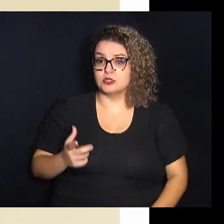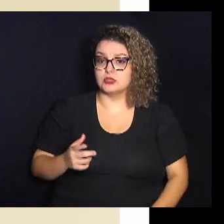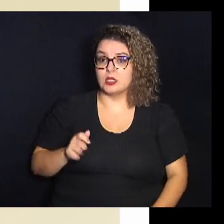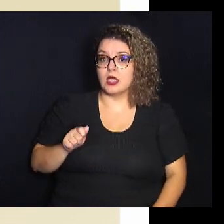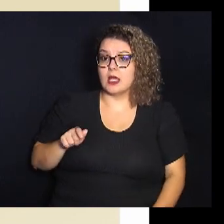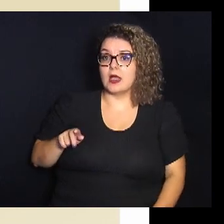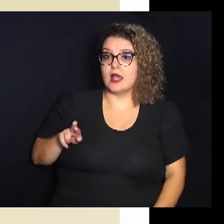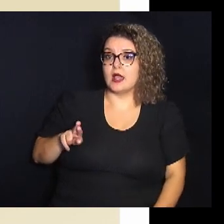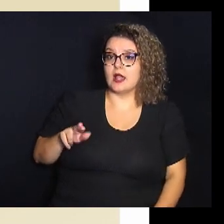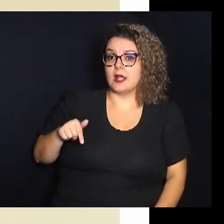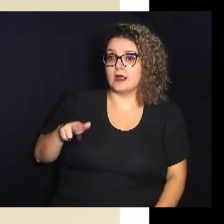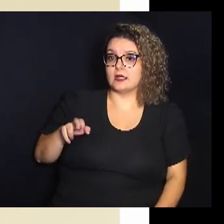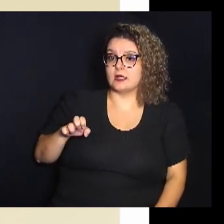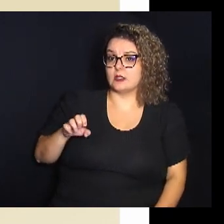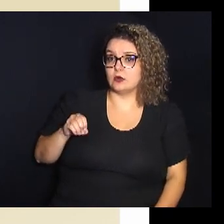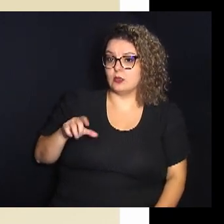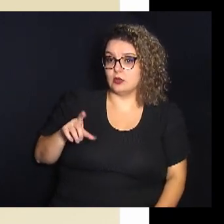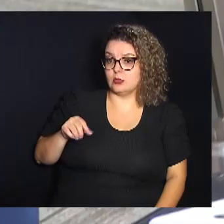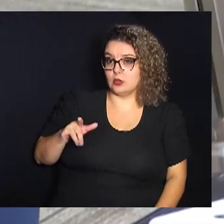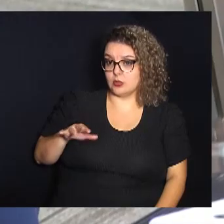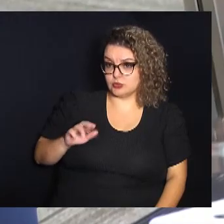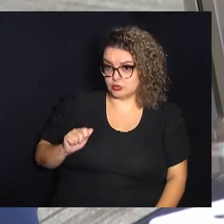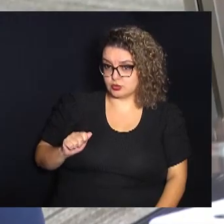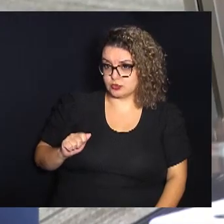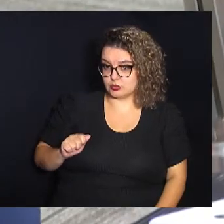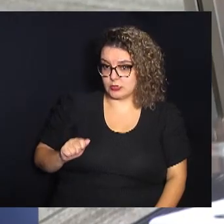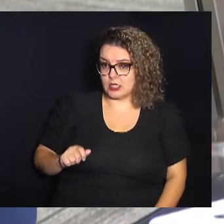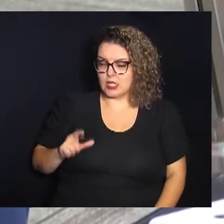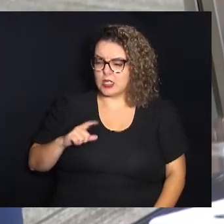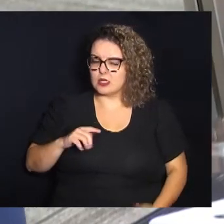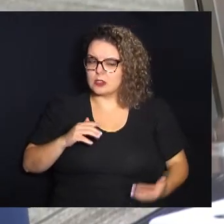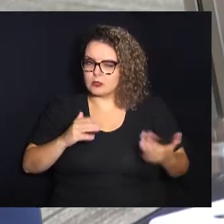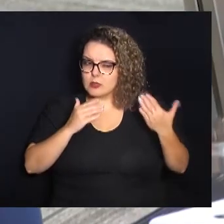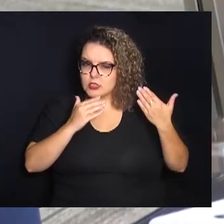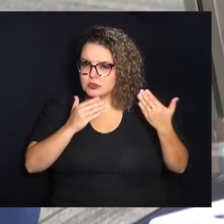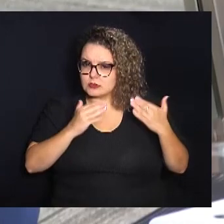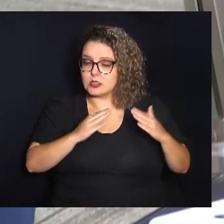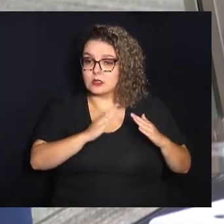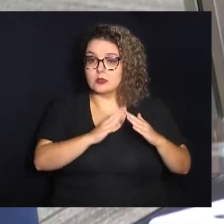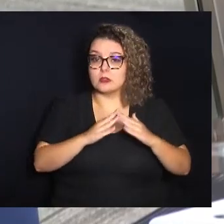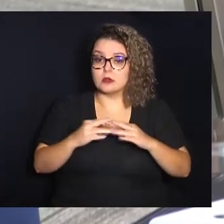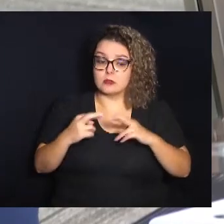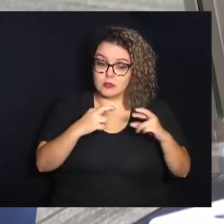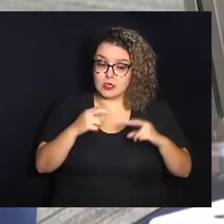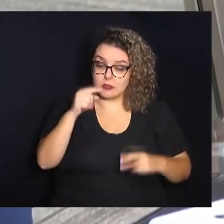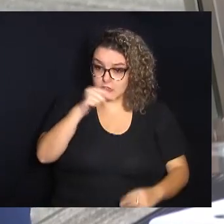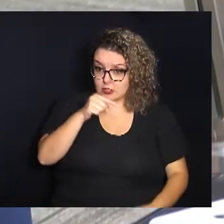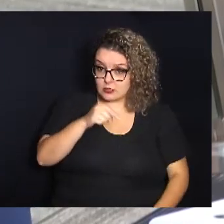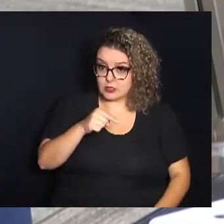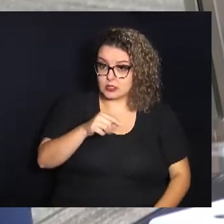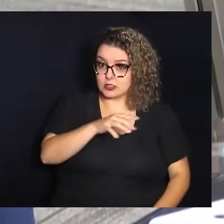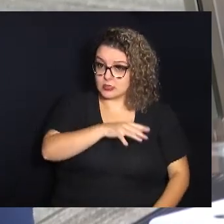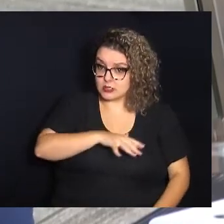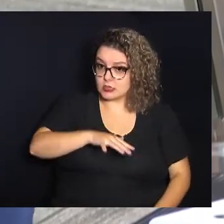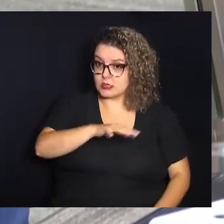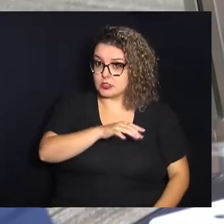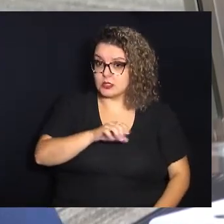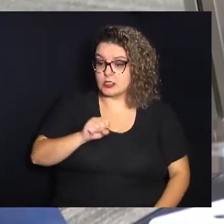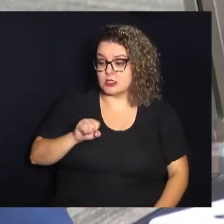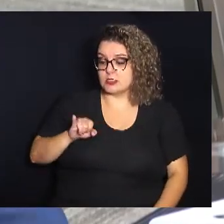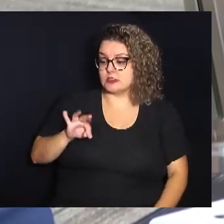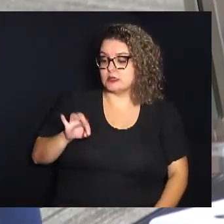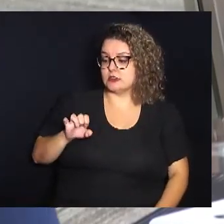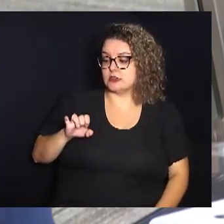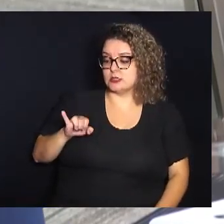ter vestígios arqueológicos. Existe uma desconfiança que os moradores também aferiram ali, daquela